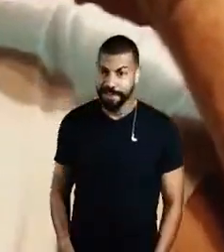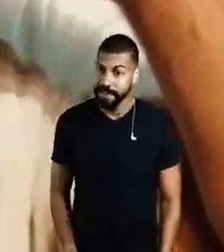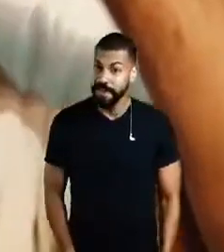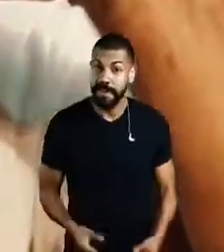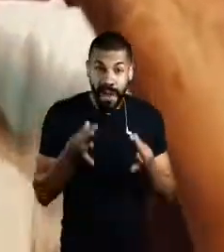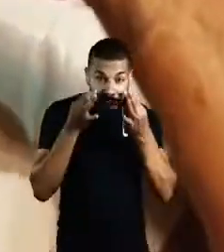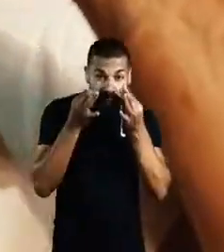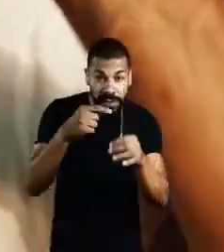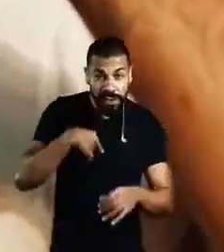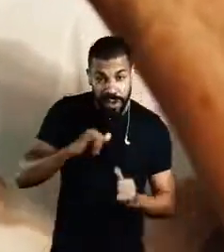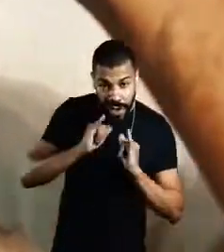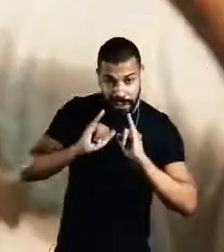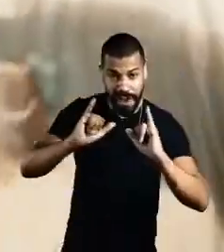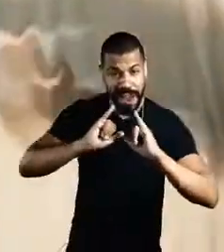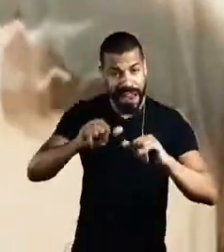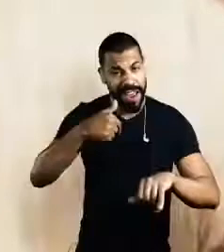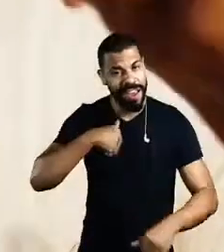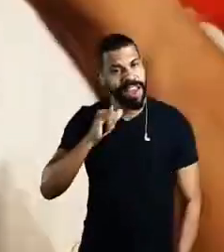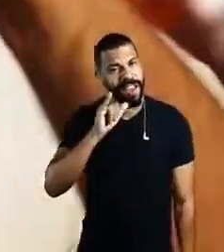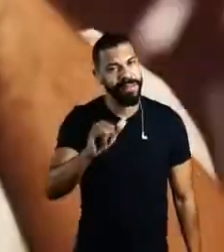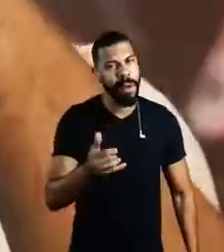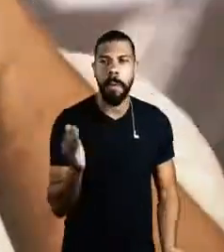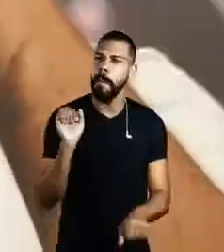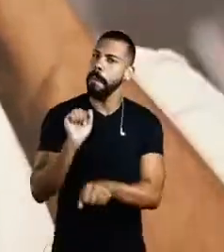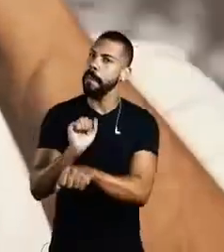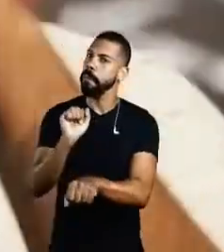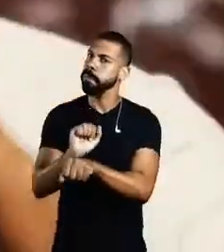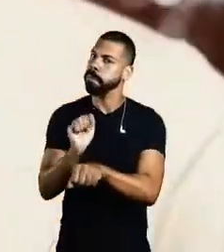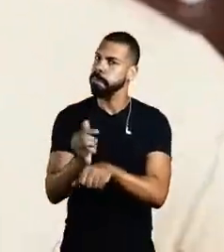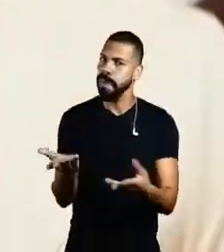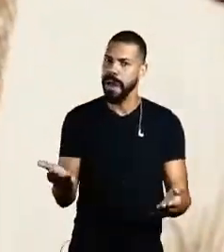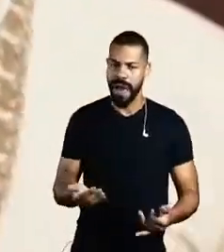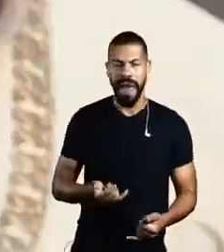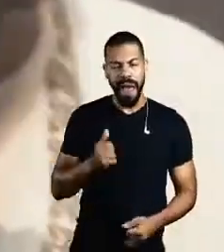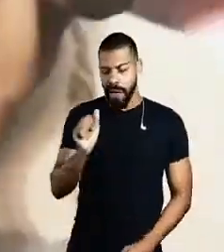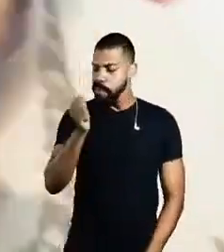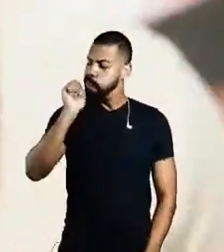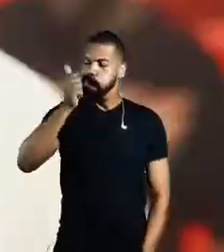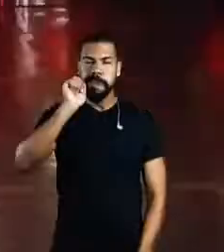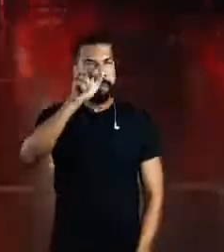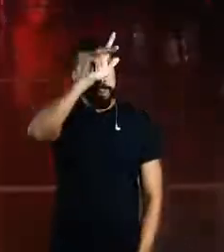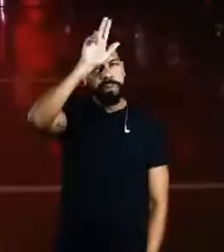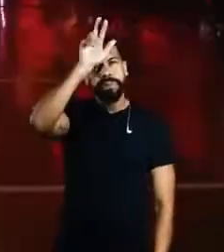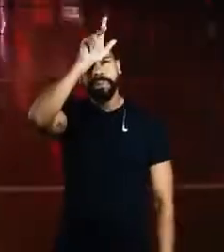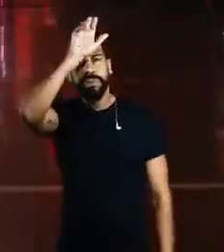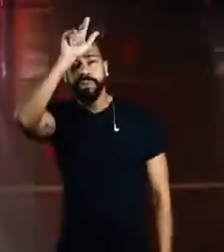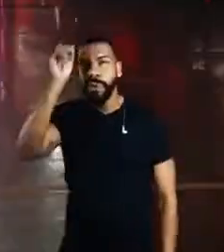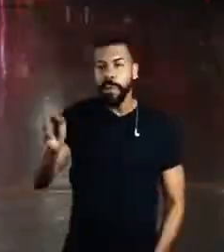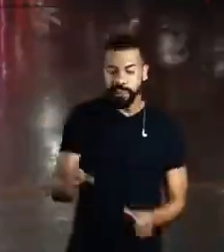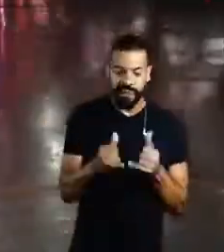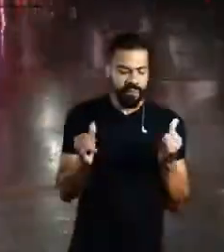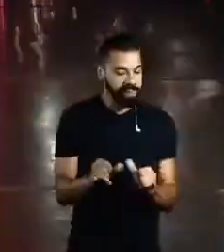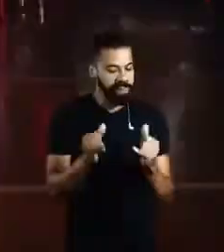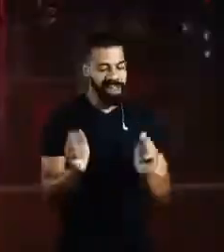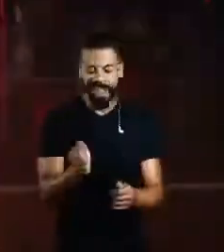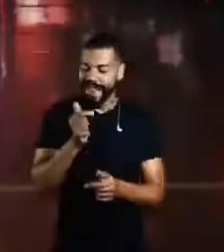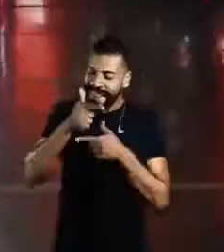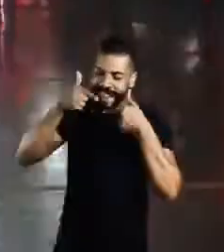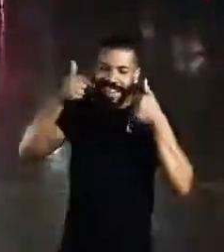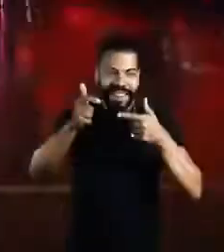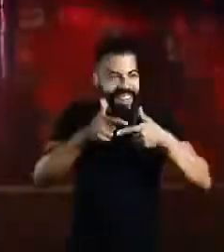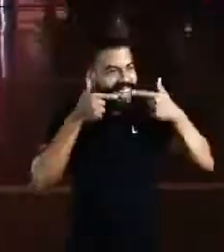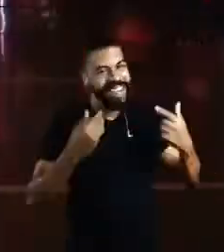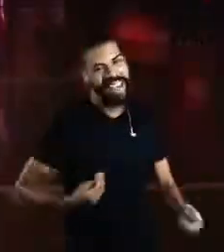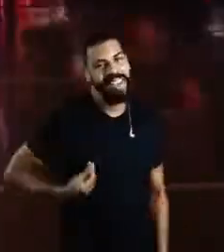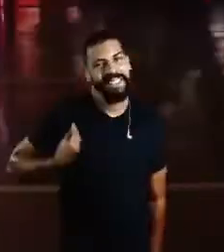escuta o que eu disse, me deixe de tolice. Pra que viver embriagado com idiotice? Ficar sorrindo à toa, fingir que a vida é